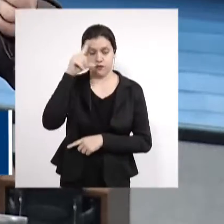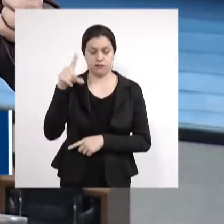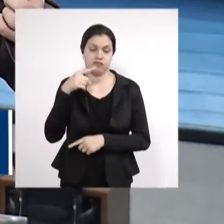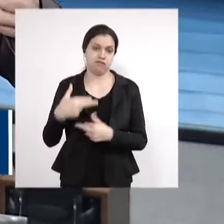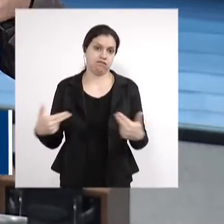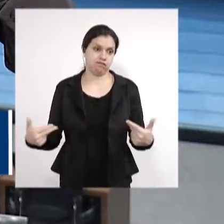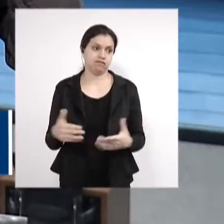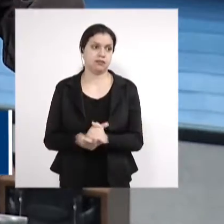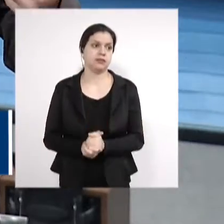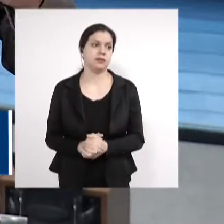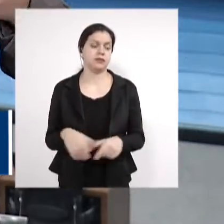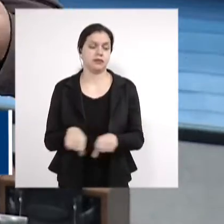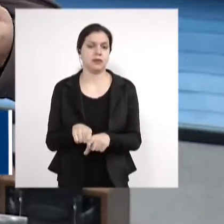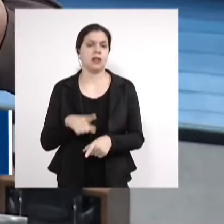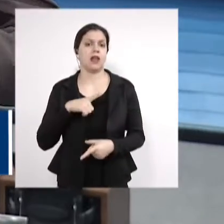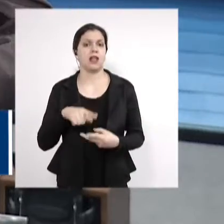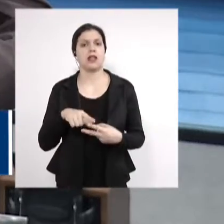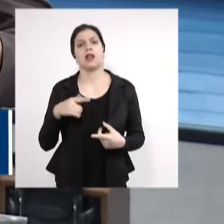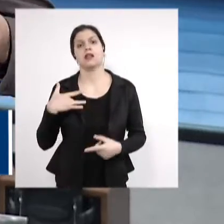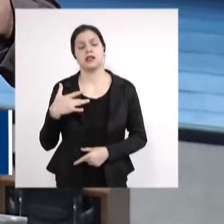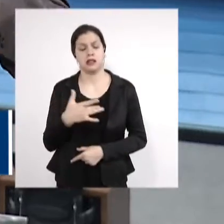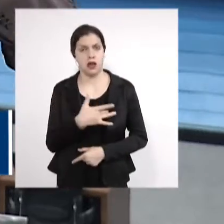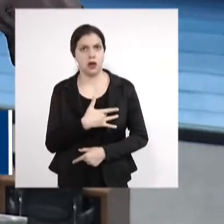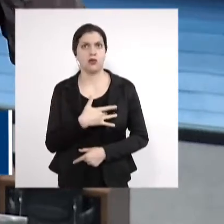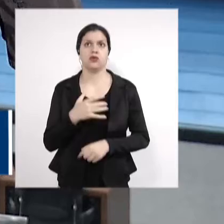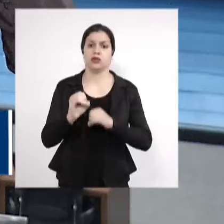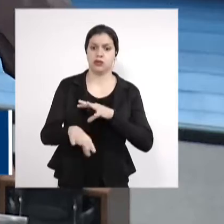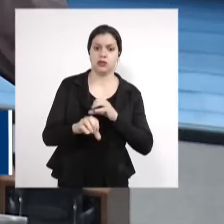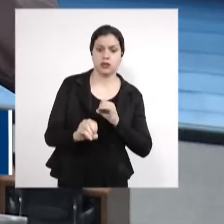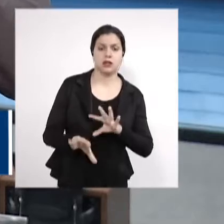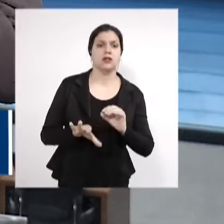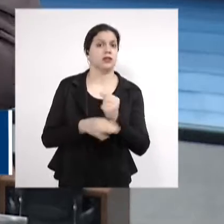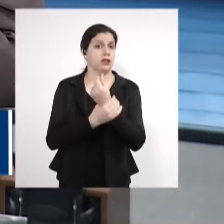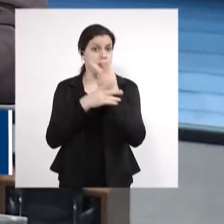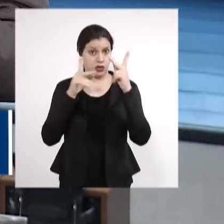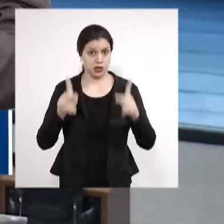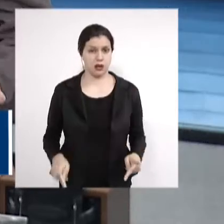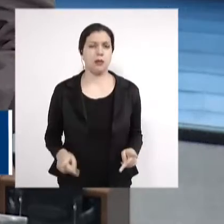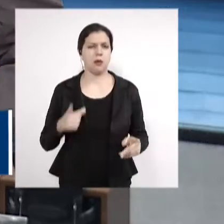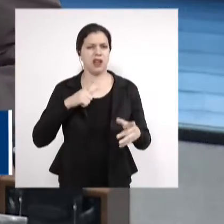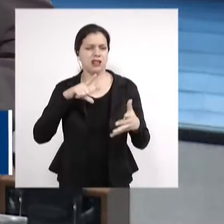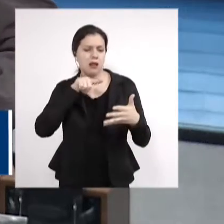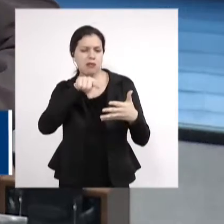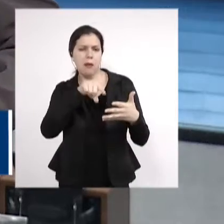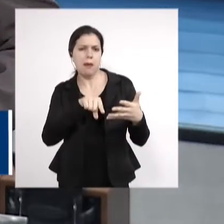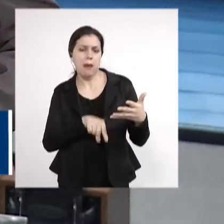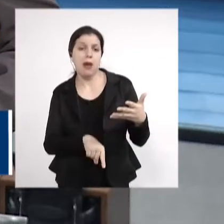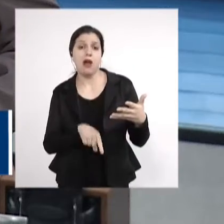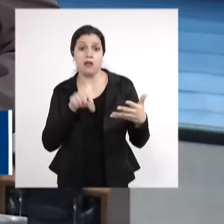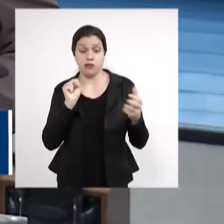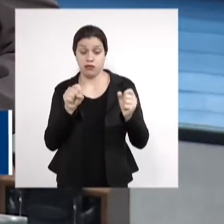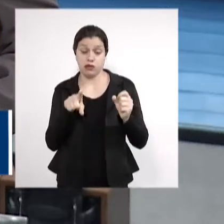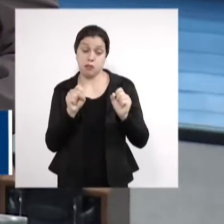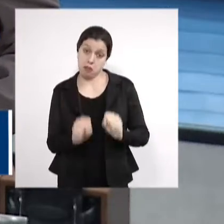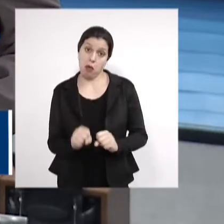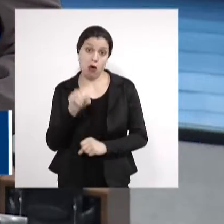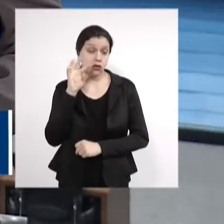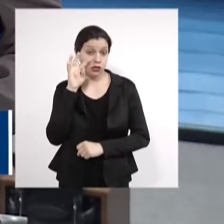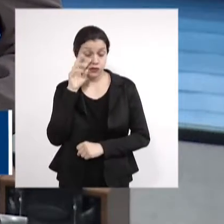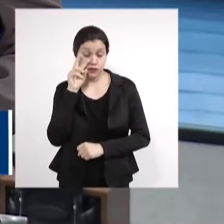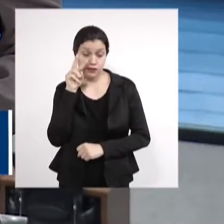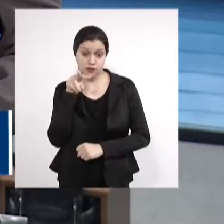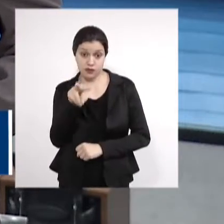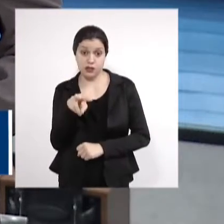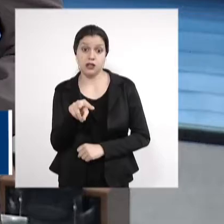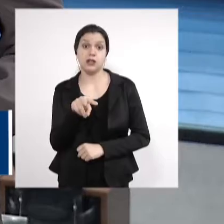são divididos em categorias como saúde, educação, segurança pública, com vários itens descritos, né, que você pode olhar lá no site da Assembleia Legislativa,